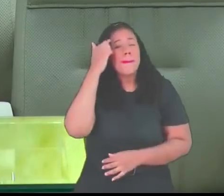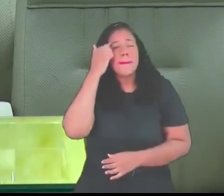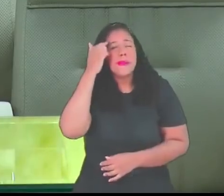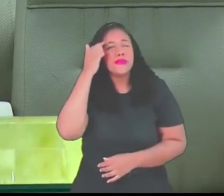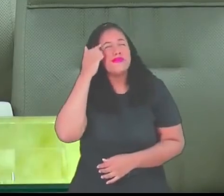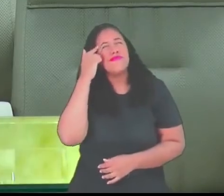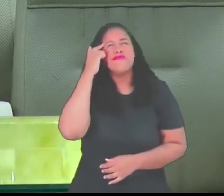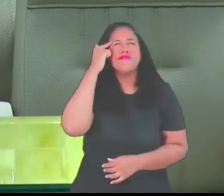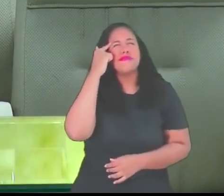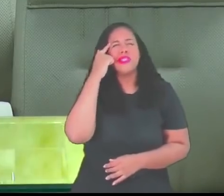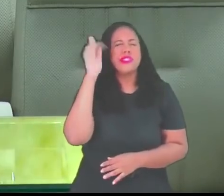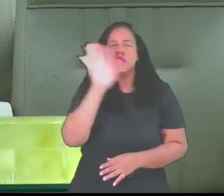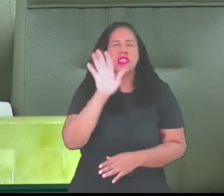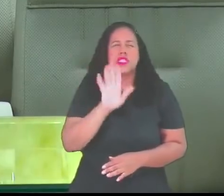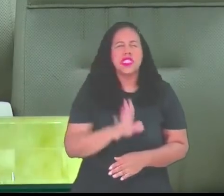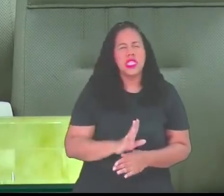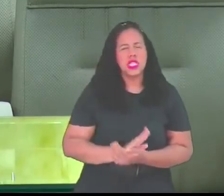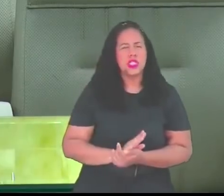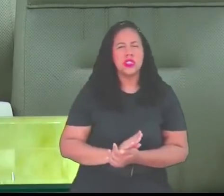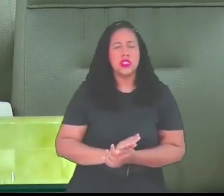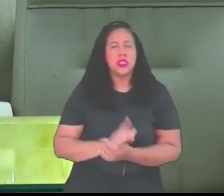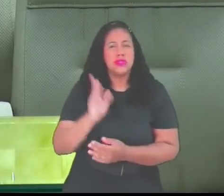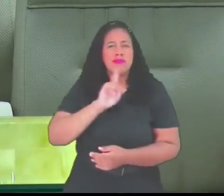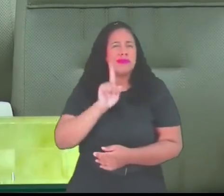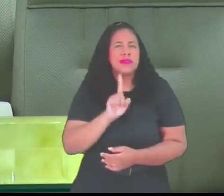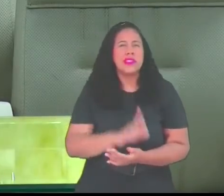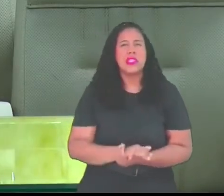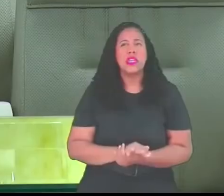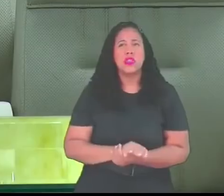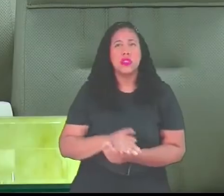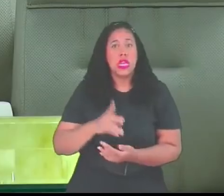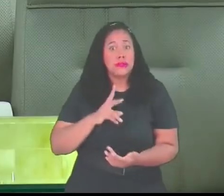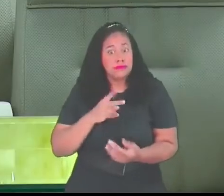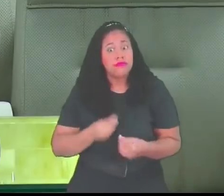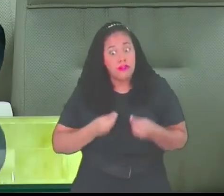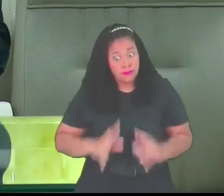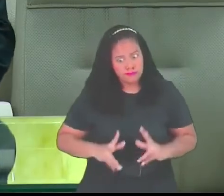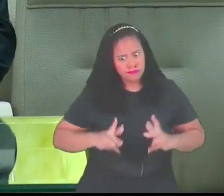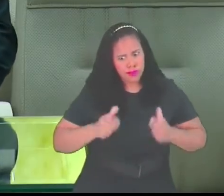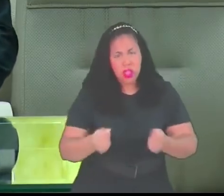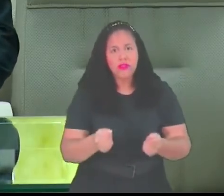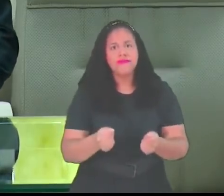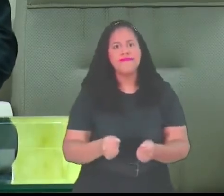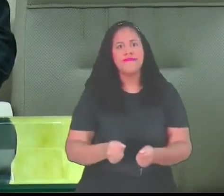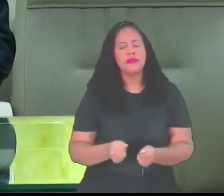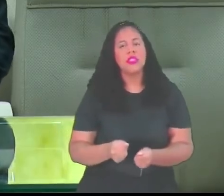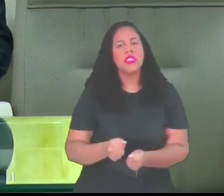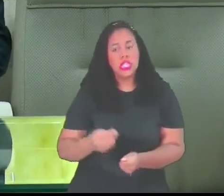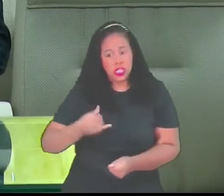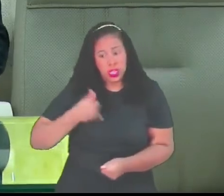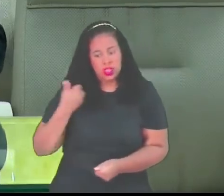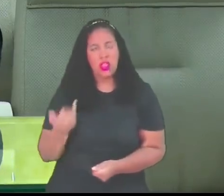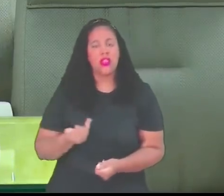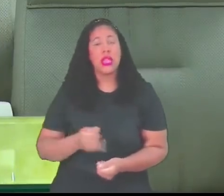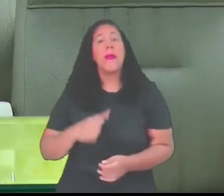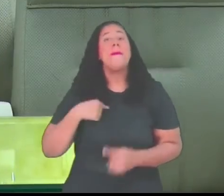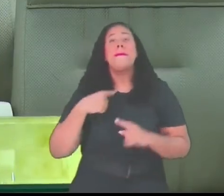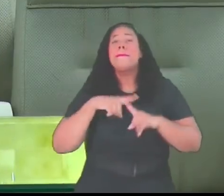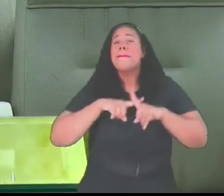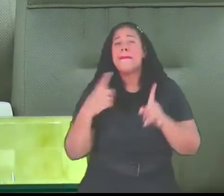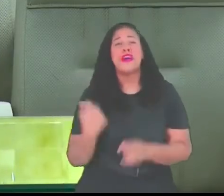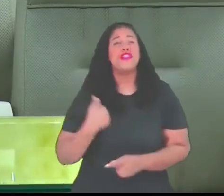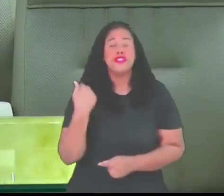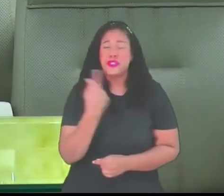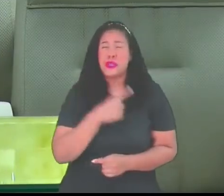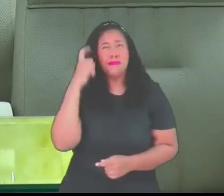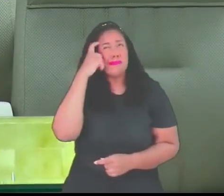no tocante à longevidade, mas a preocupação nos menores, nos filhos. Nós